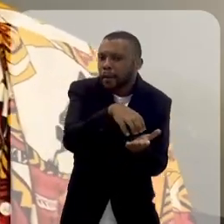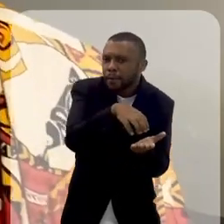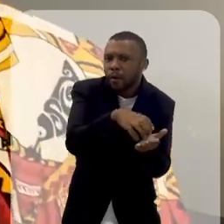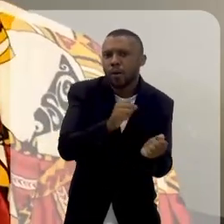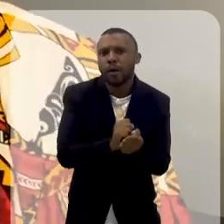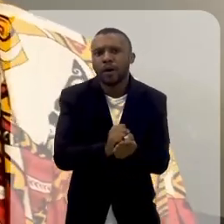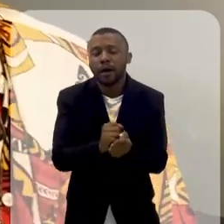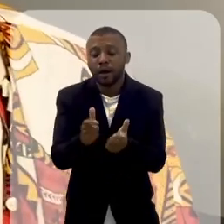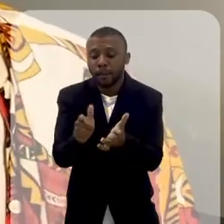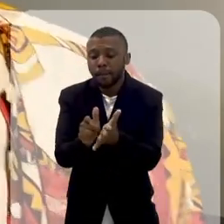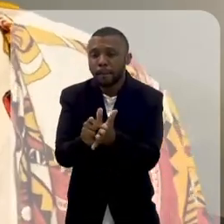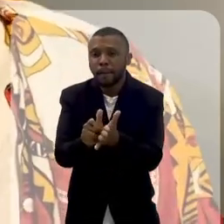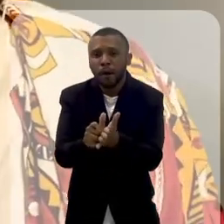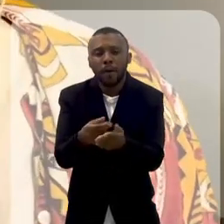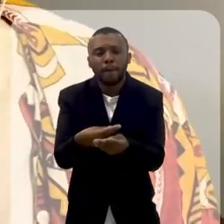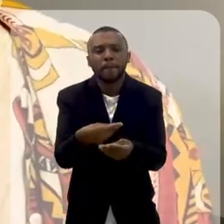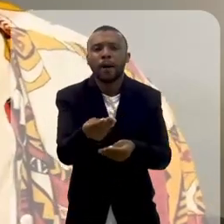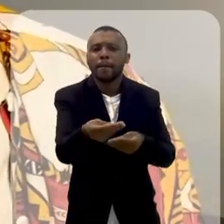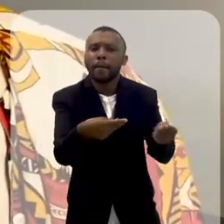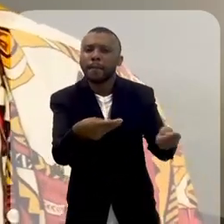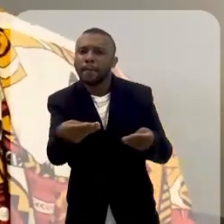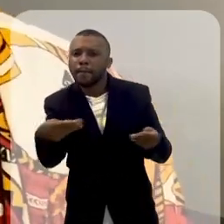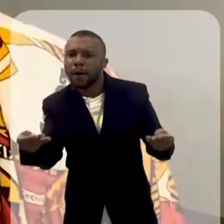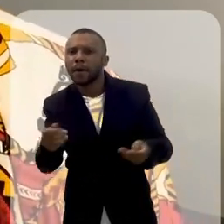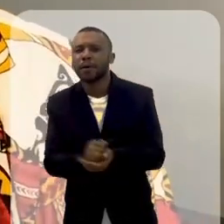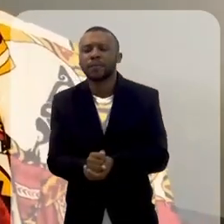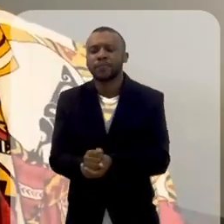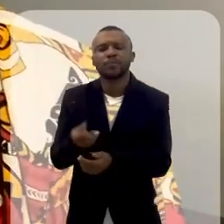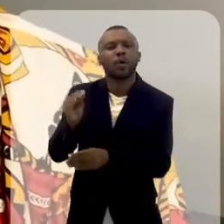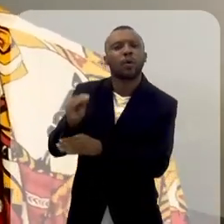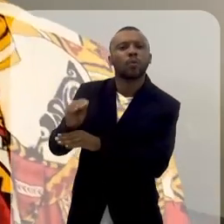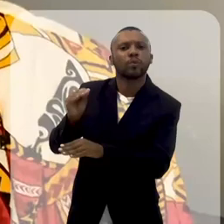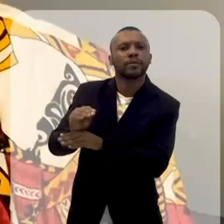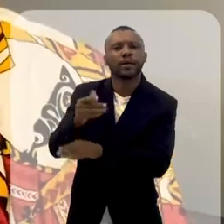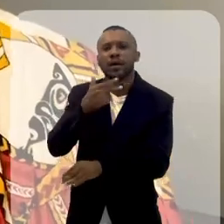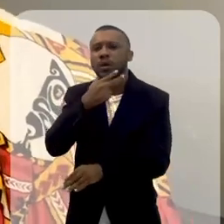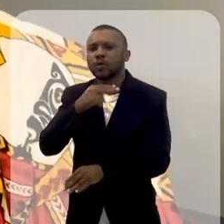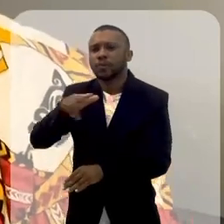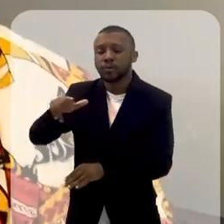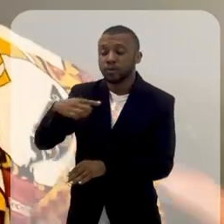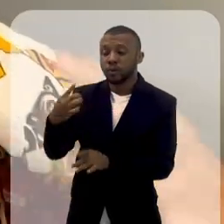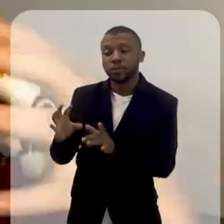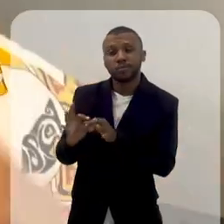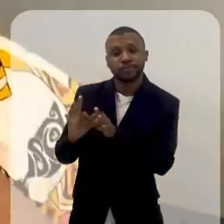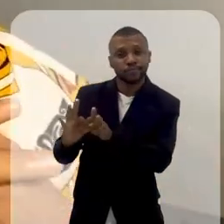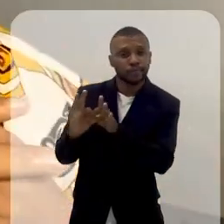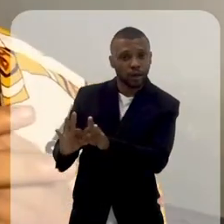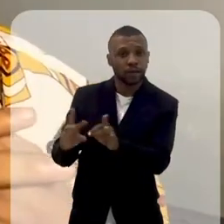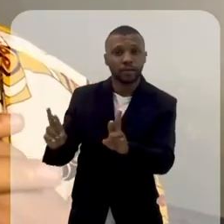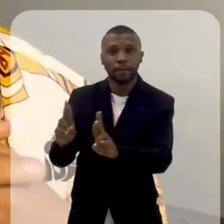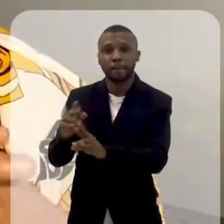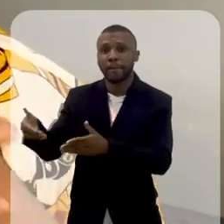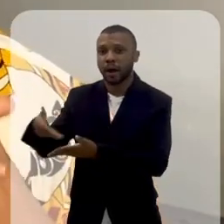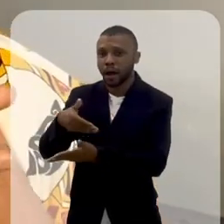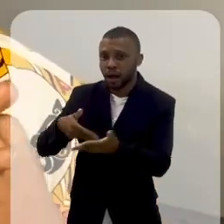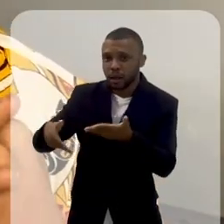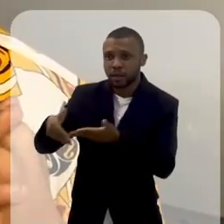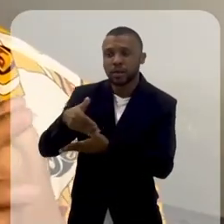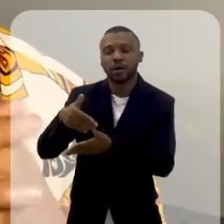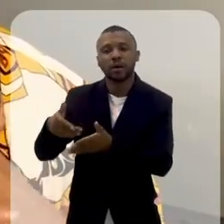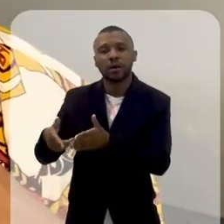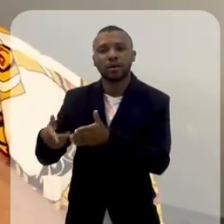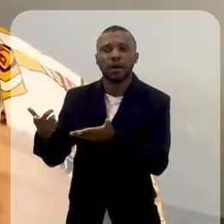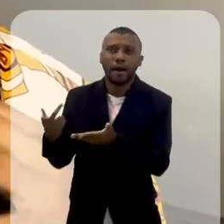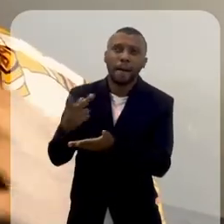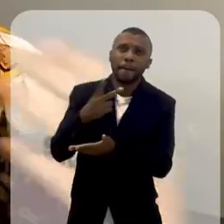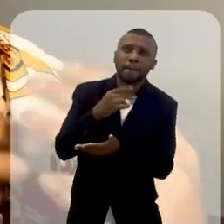no sinal, entreguei panfleto para a época que ela estava trabalhando, cuidei do meu irmão. A gente é muito próximo, eu e meu irmão, a gente tem uma relação